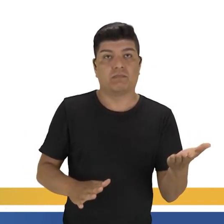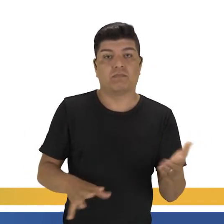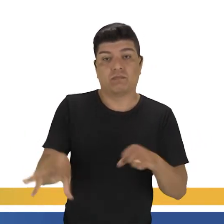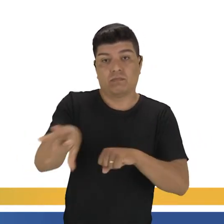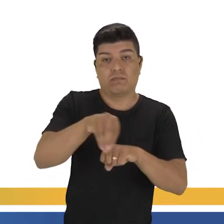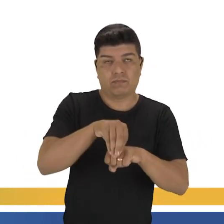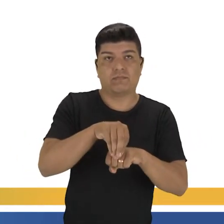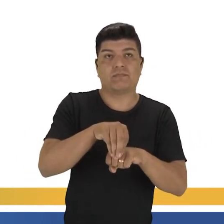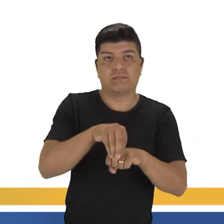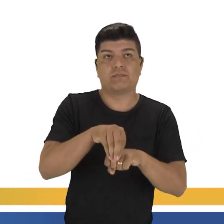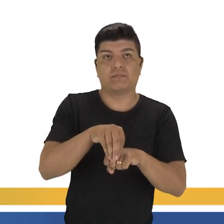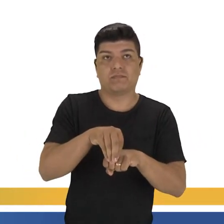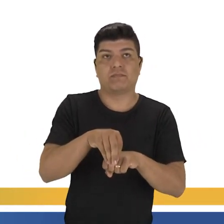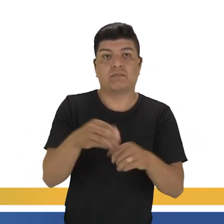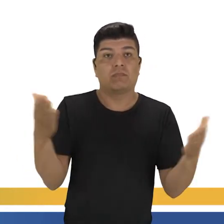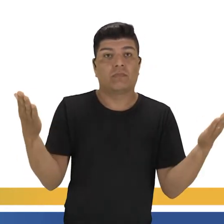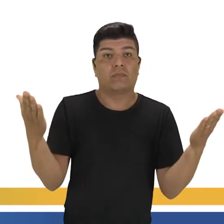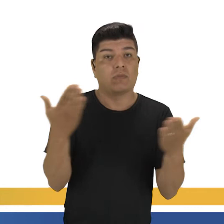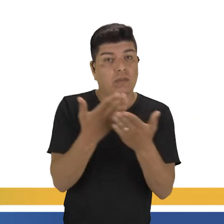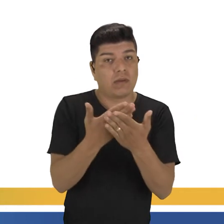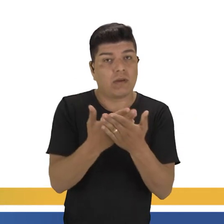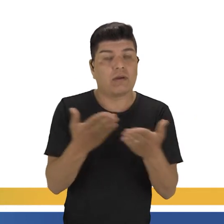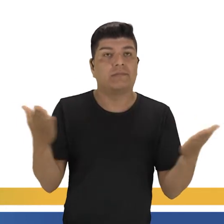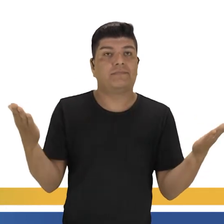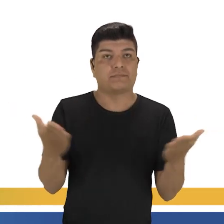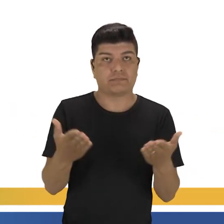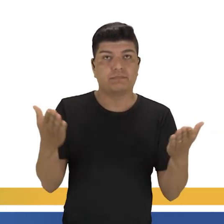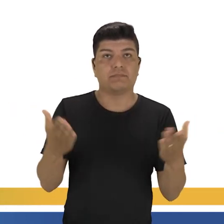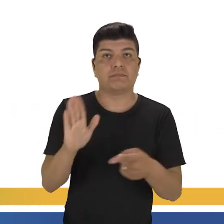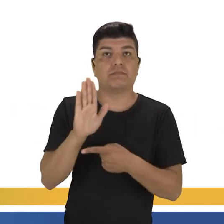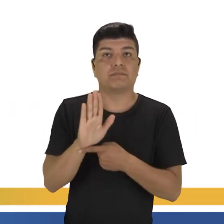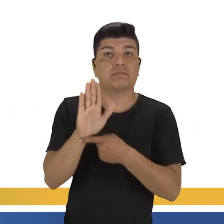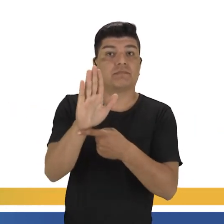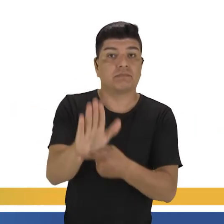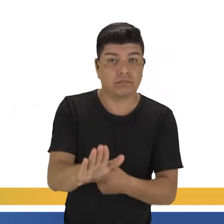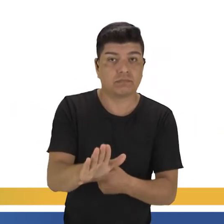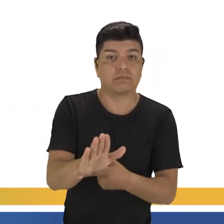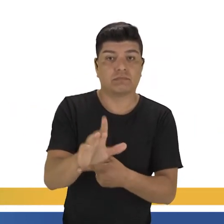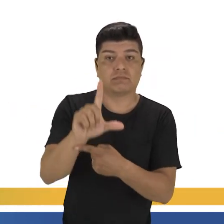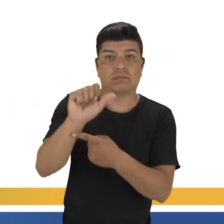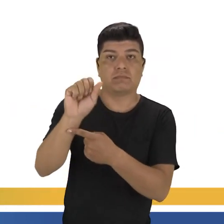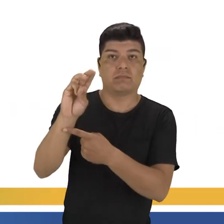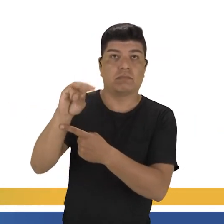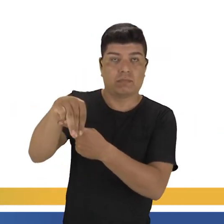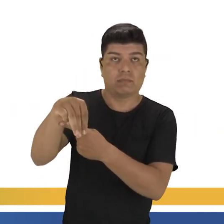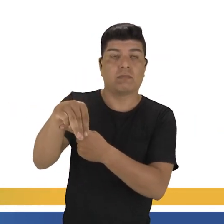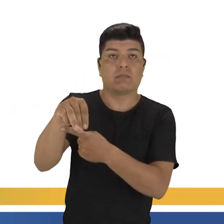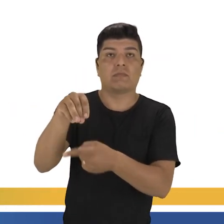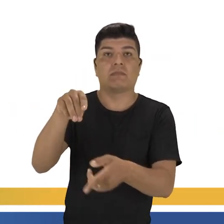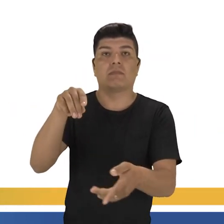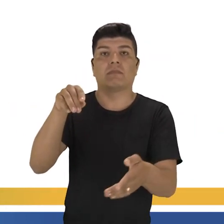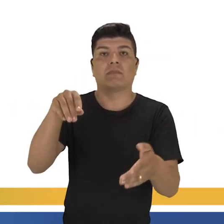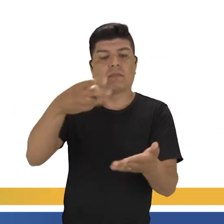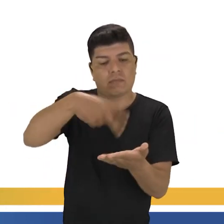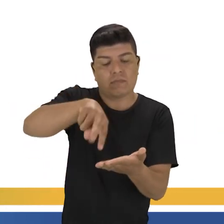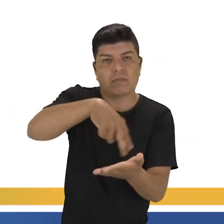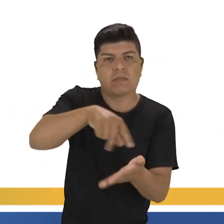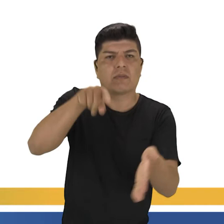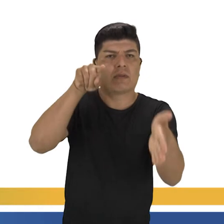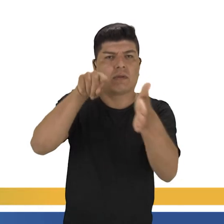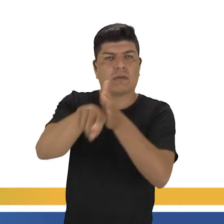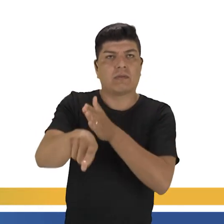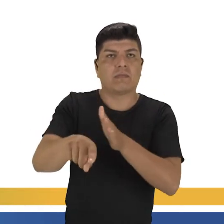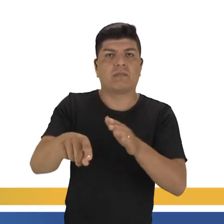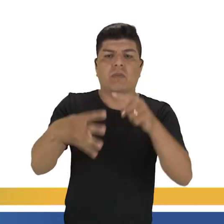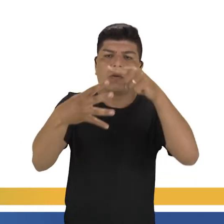Laban. Baseado na nossa aula de hoje sobre as contribuições de Laban para a dança, gostaria de perguntar a vocês: quais